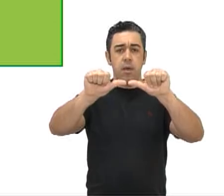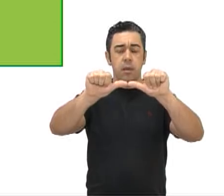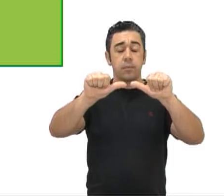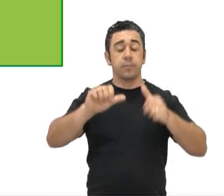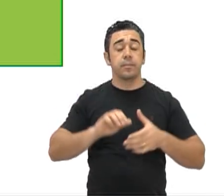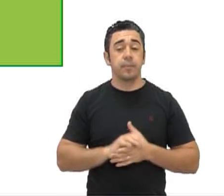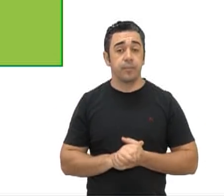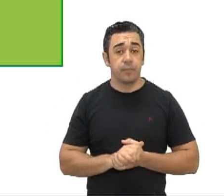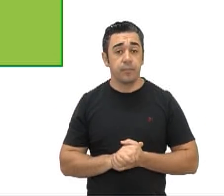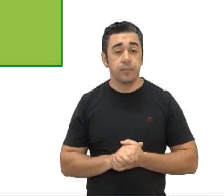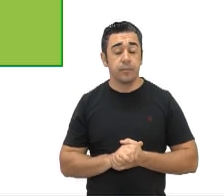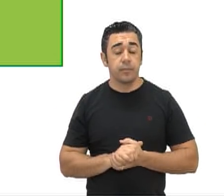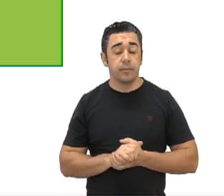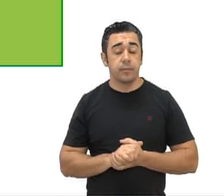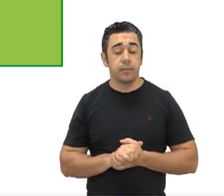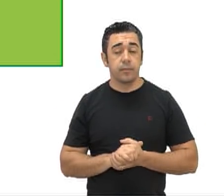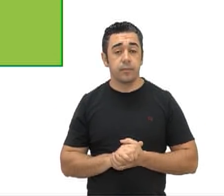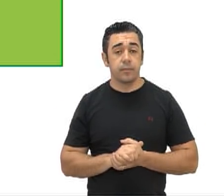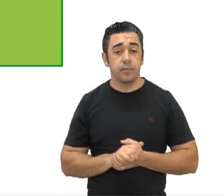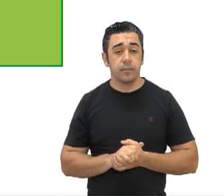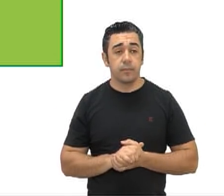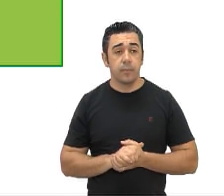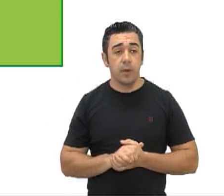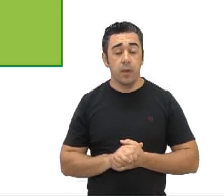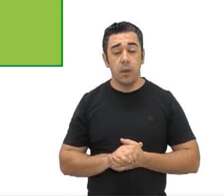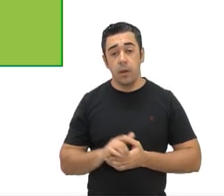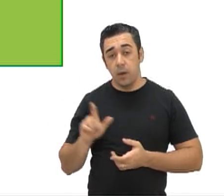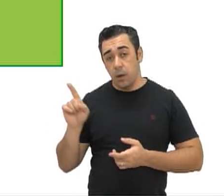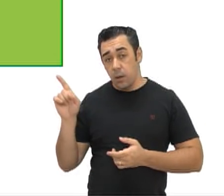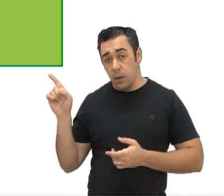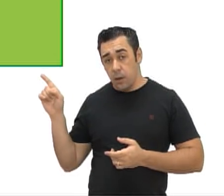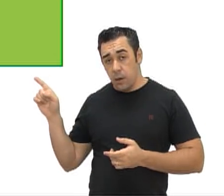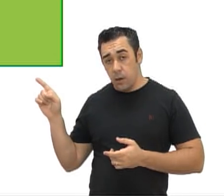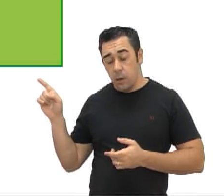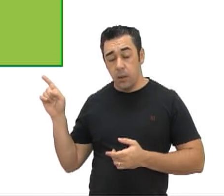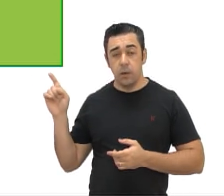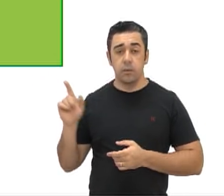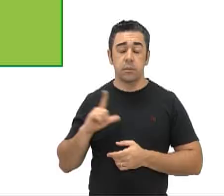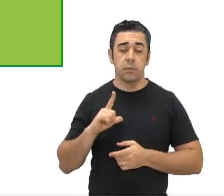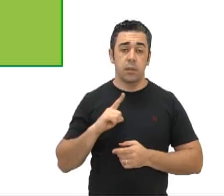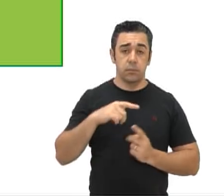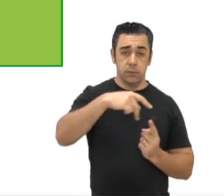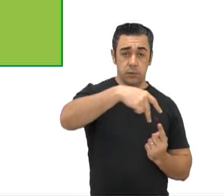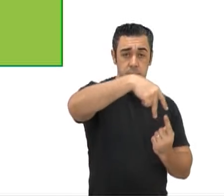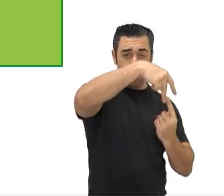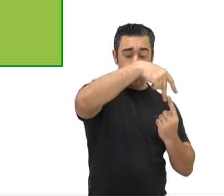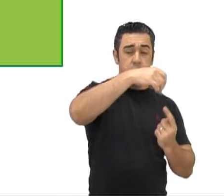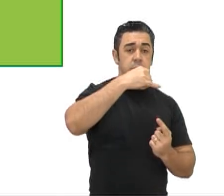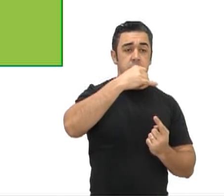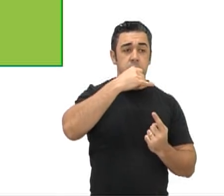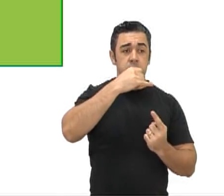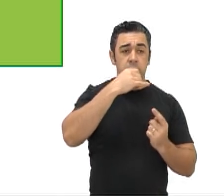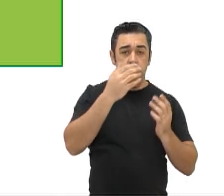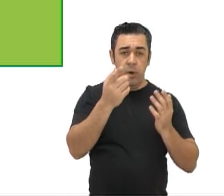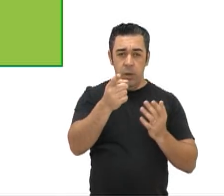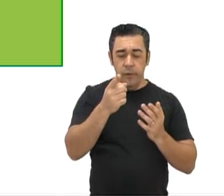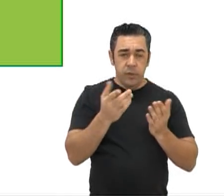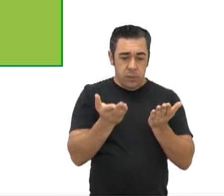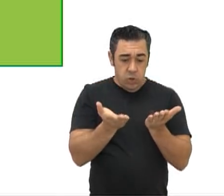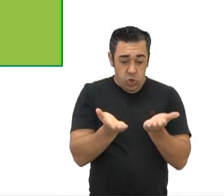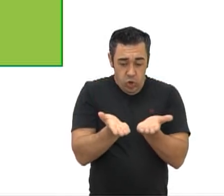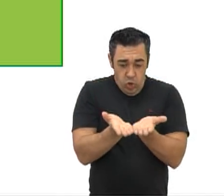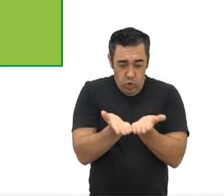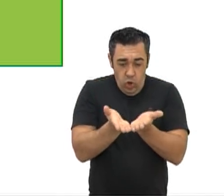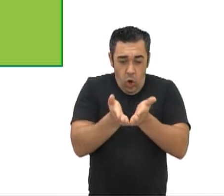proporção. A igualdade ali entre os dois lados. Essa igualdade, se você fizer a dobra dessa